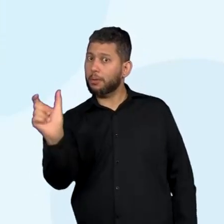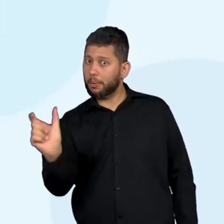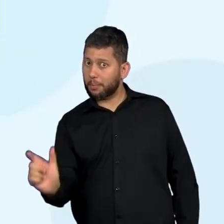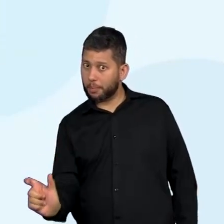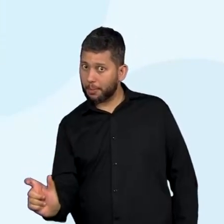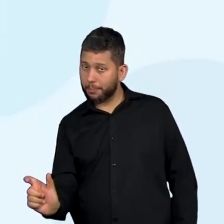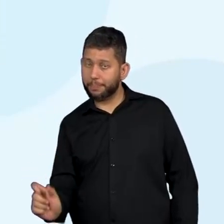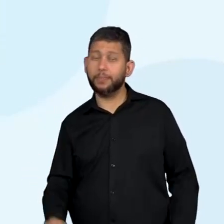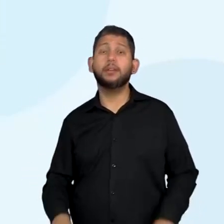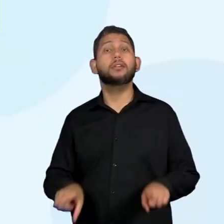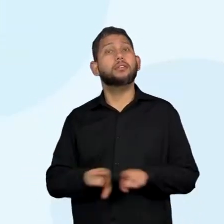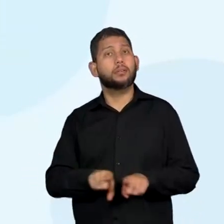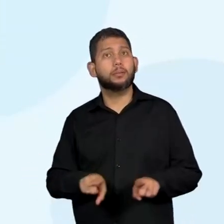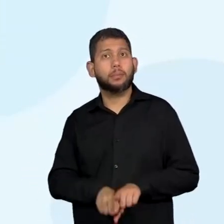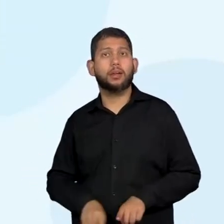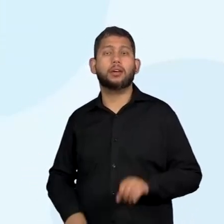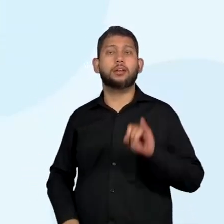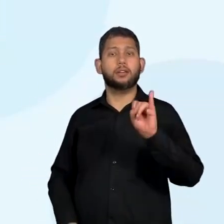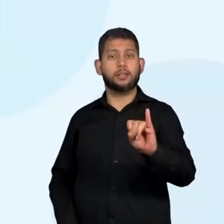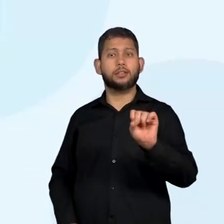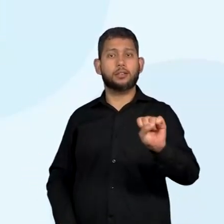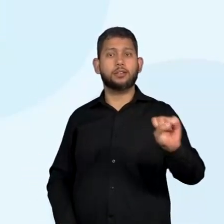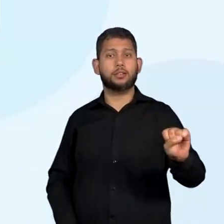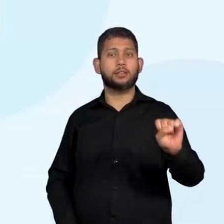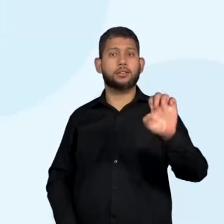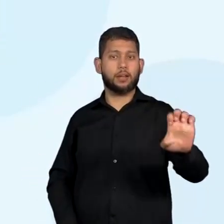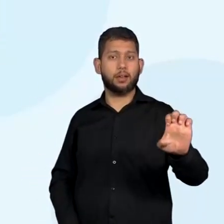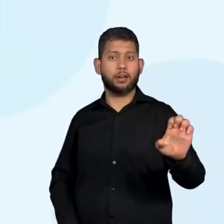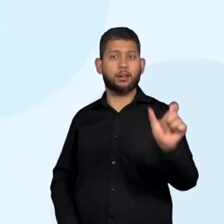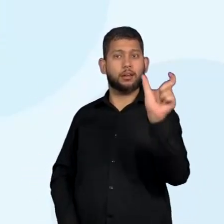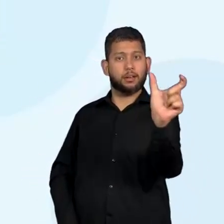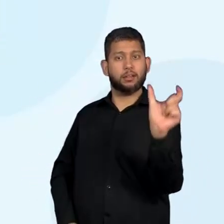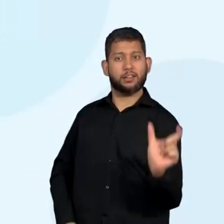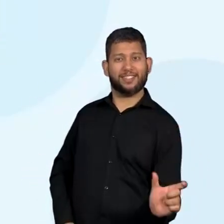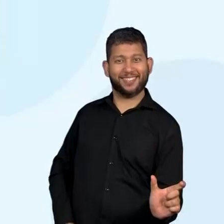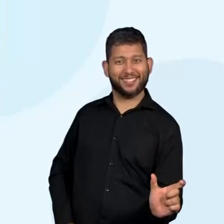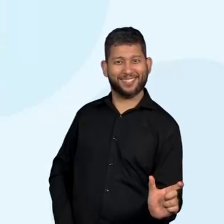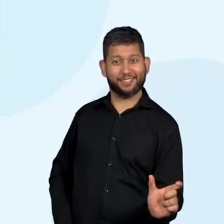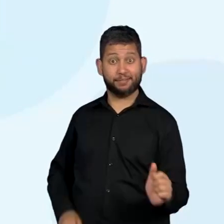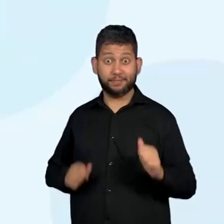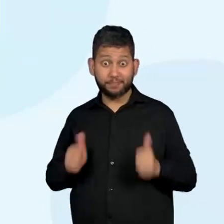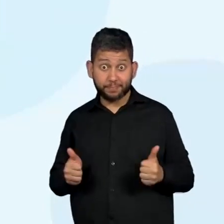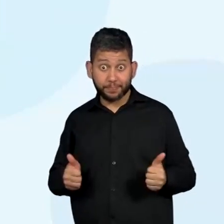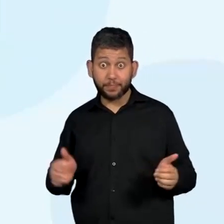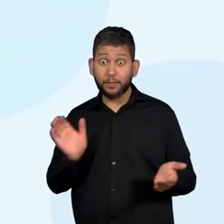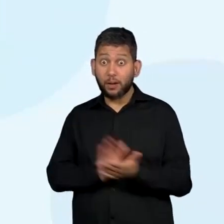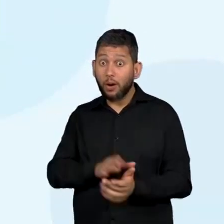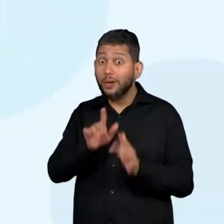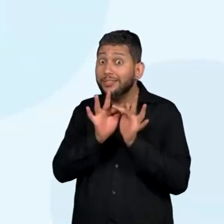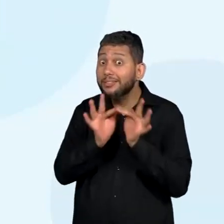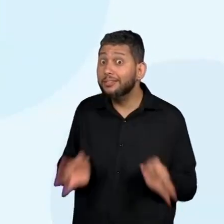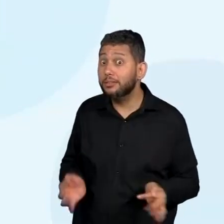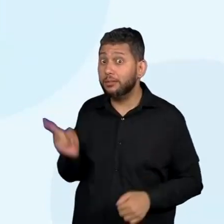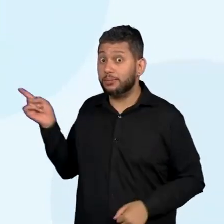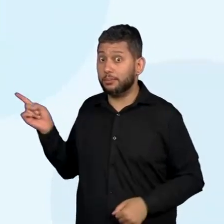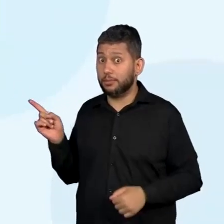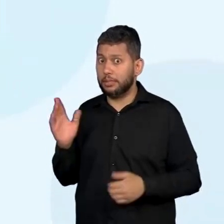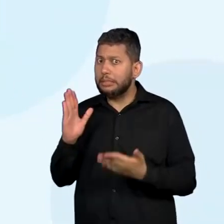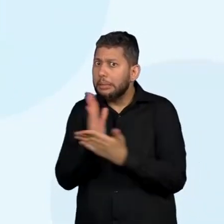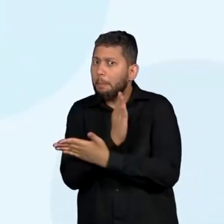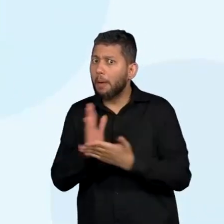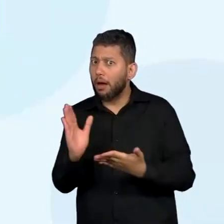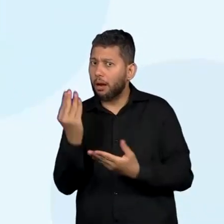nossa primeira coluna, e com IC, dois S. Aqui está simples, nós vamos separar para ver se a gente